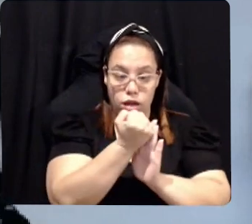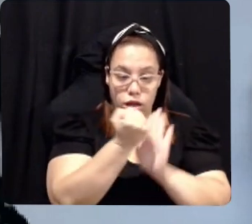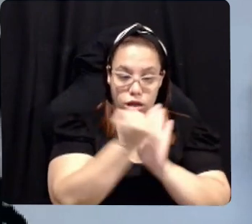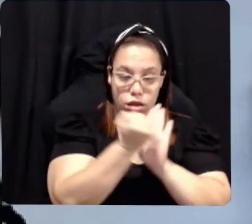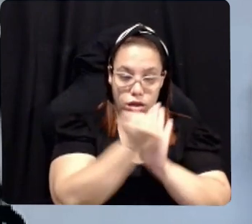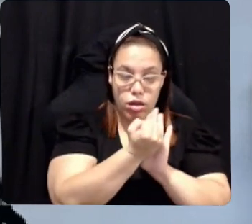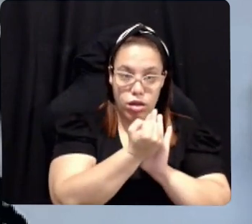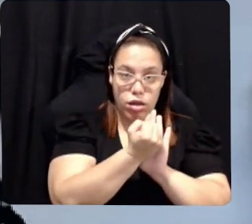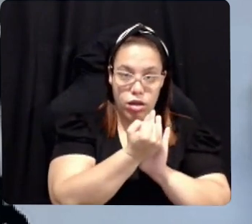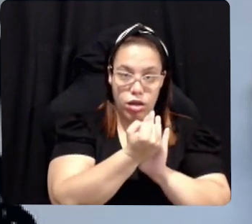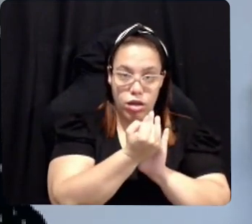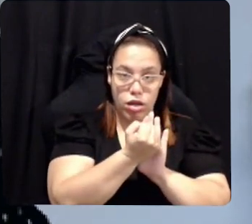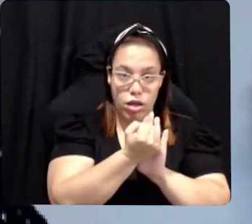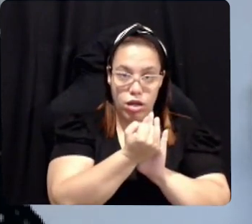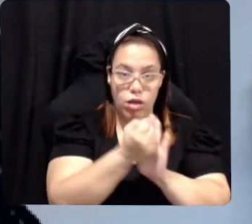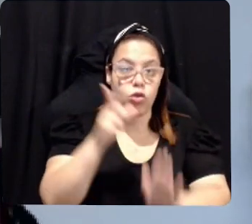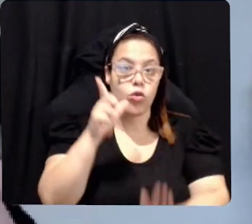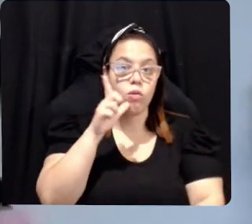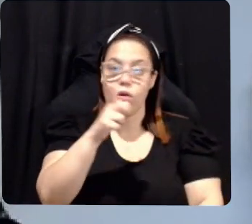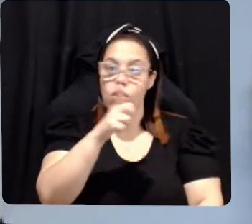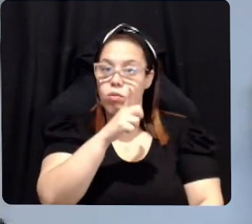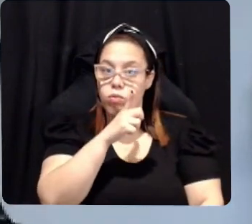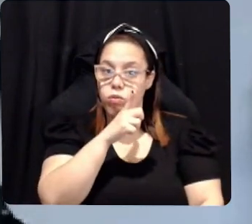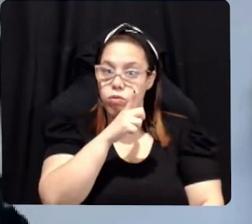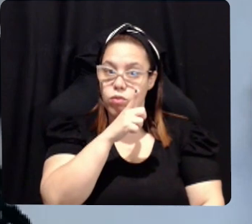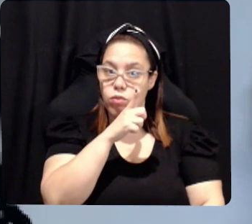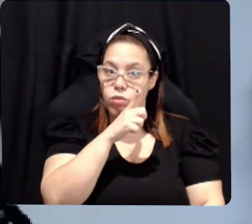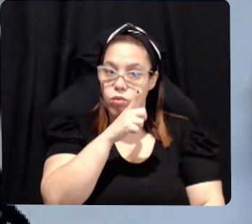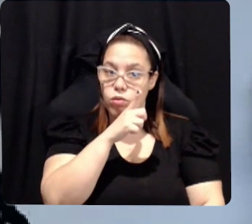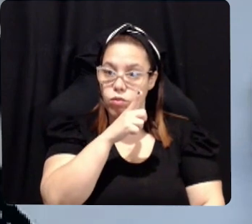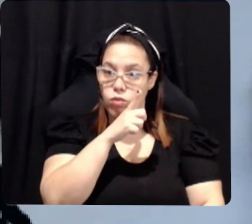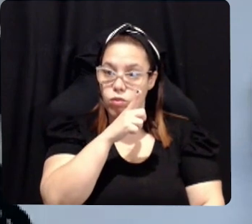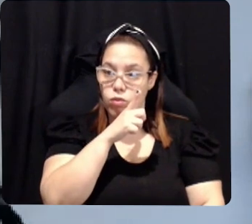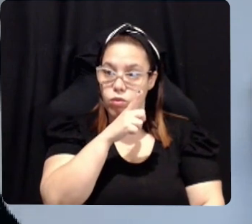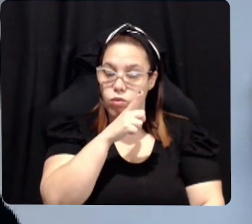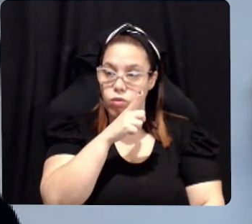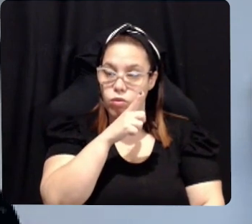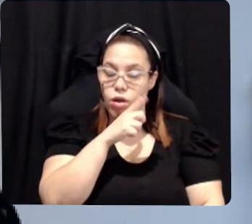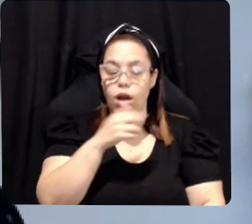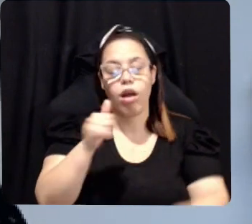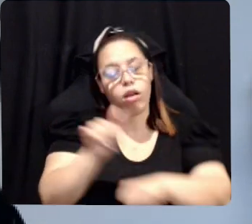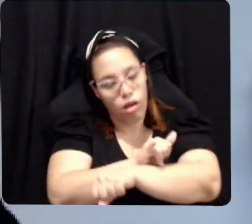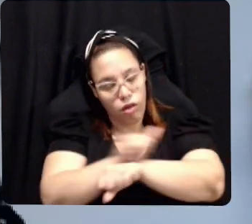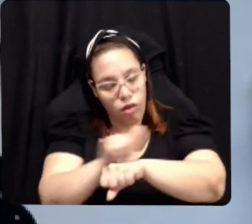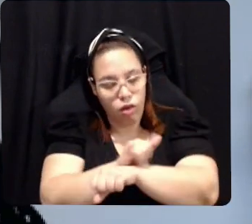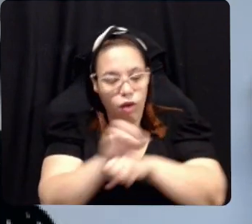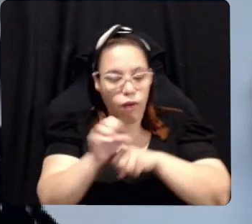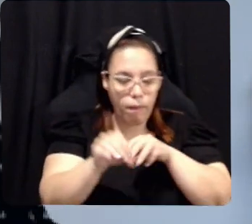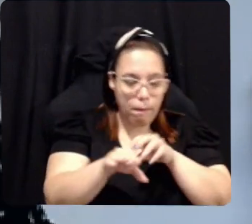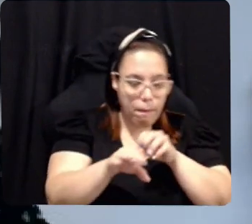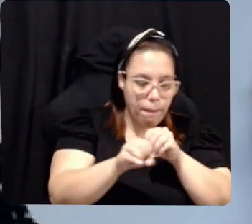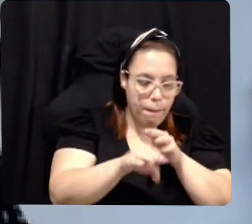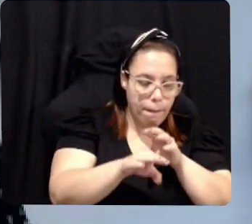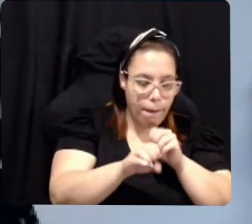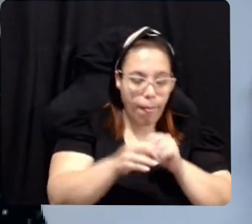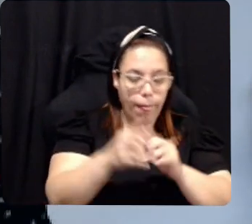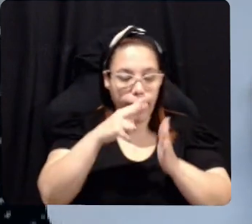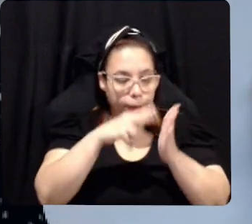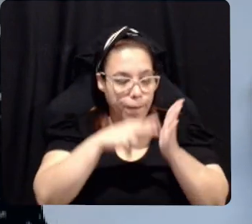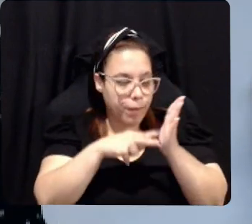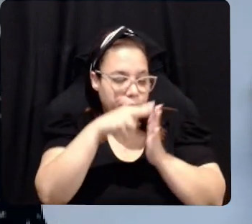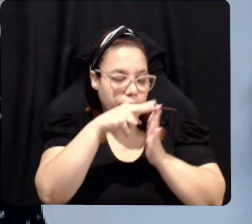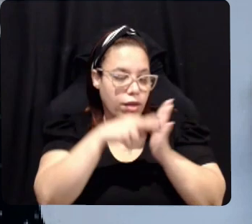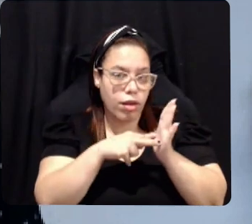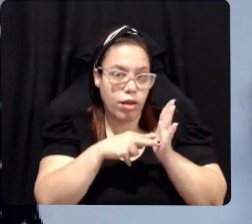daquele símbolo, né? O símbolo de uma lanchonete. Então, muitas vezes a gente tem estratégias de ensinar